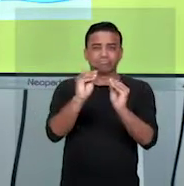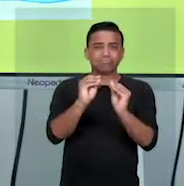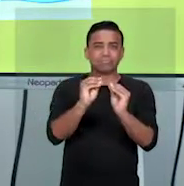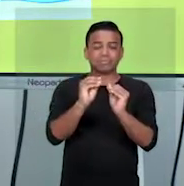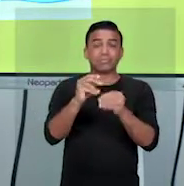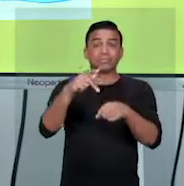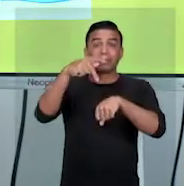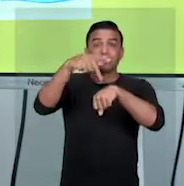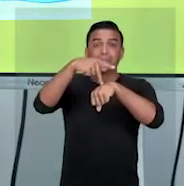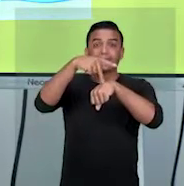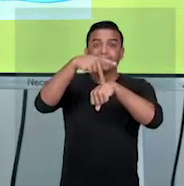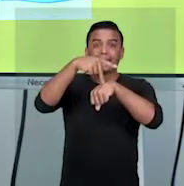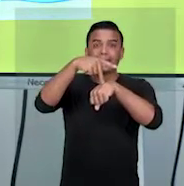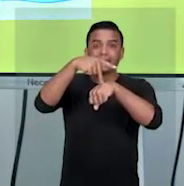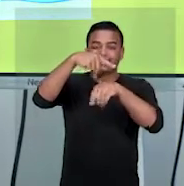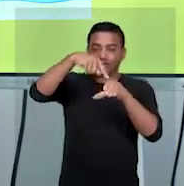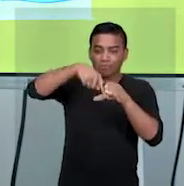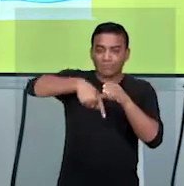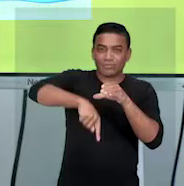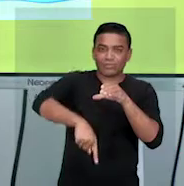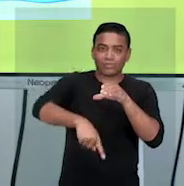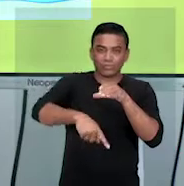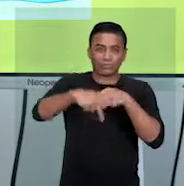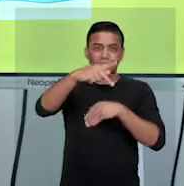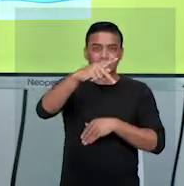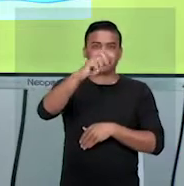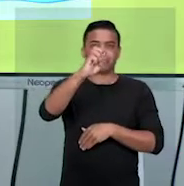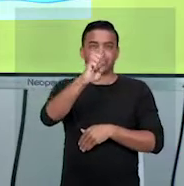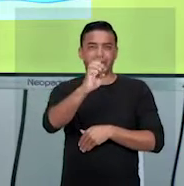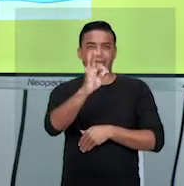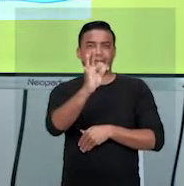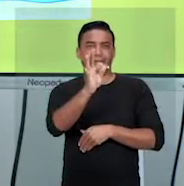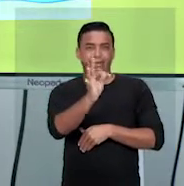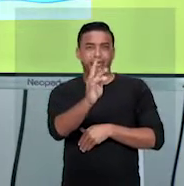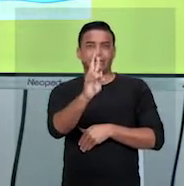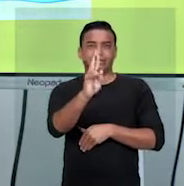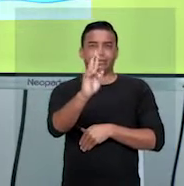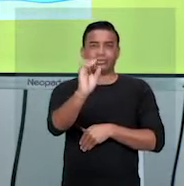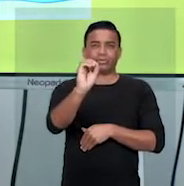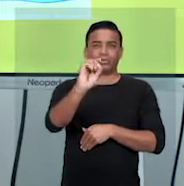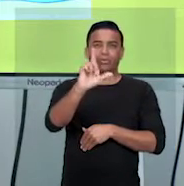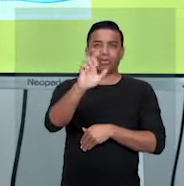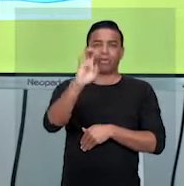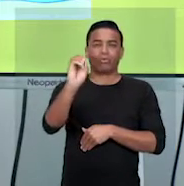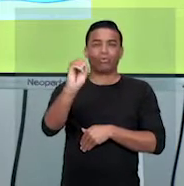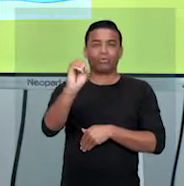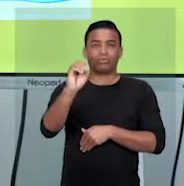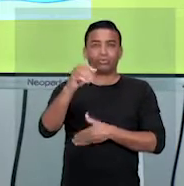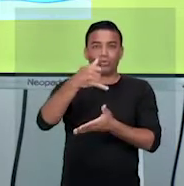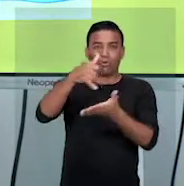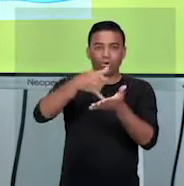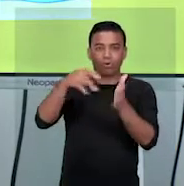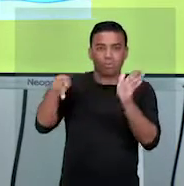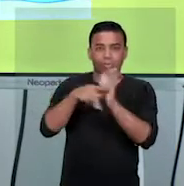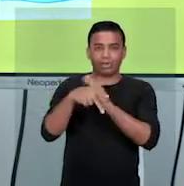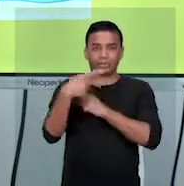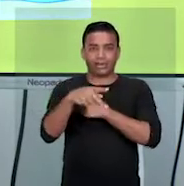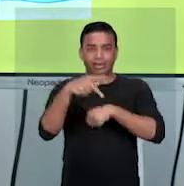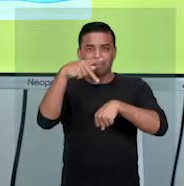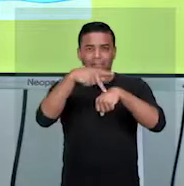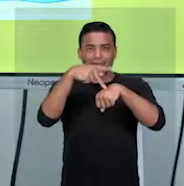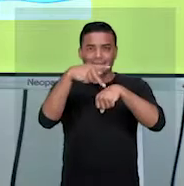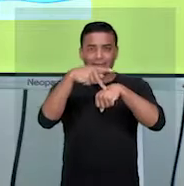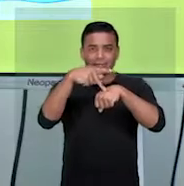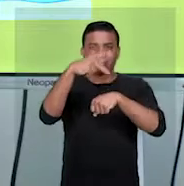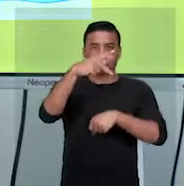sobre pedras, né, sobre rochas porosas. Então, ele recebeu esse nome de óleo de pedra, o petróleo. Ok? Aqui